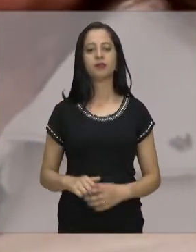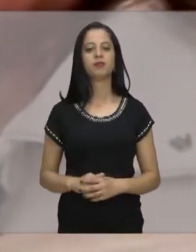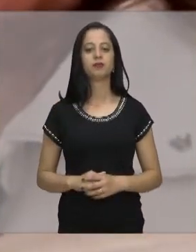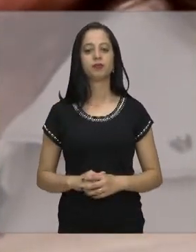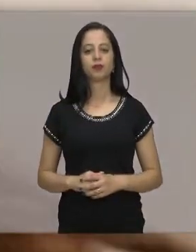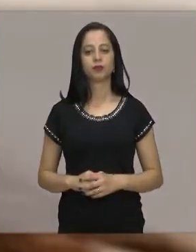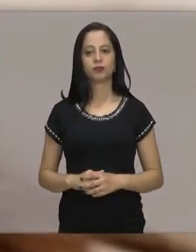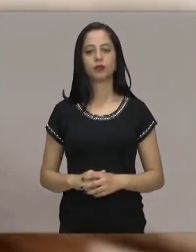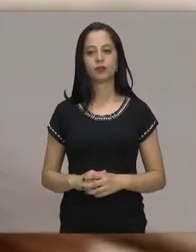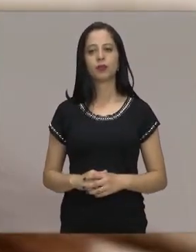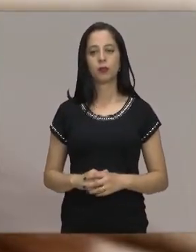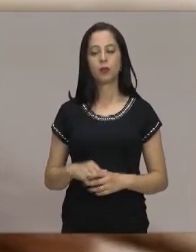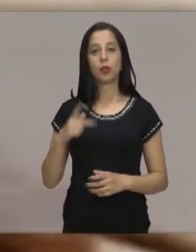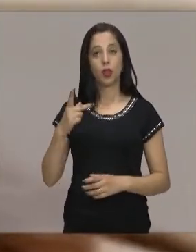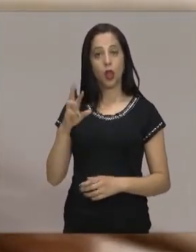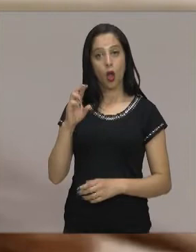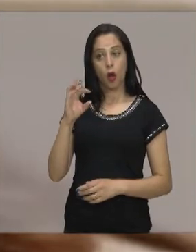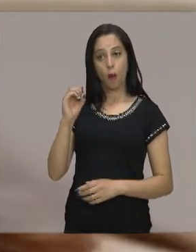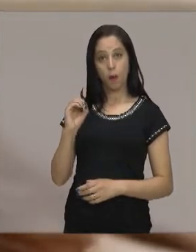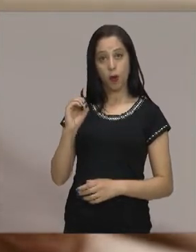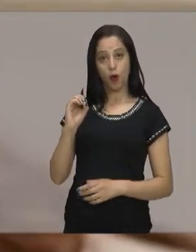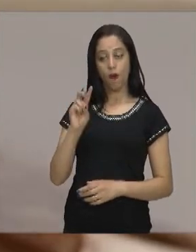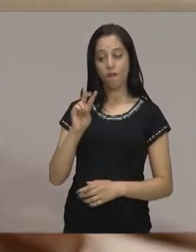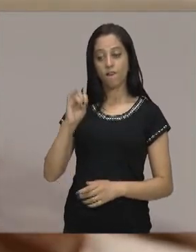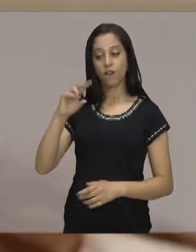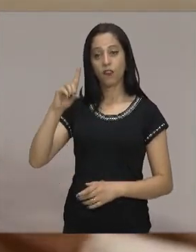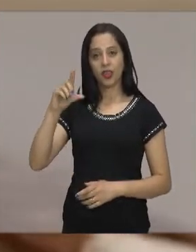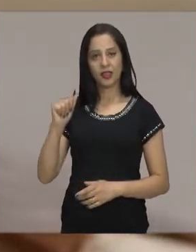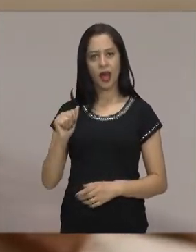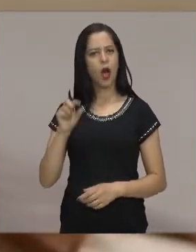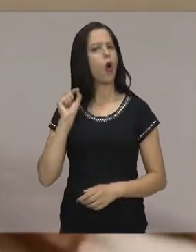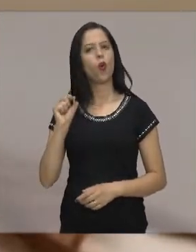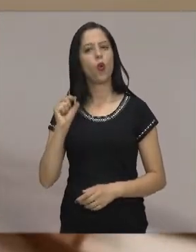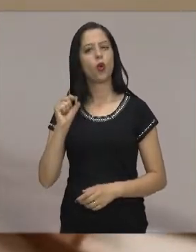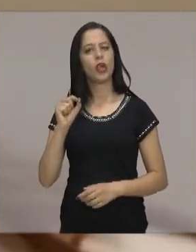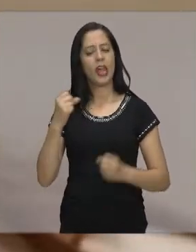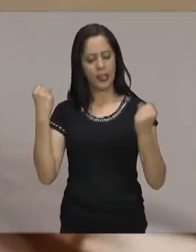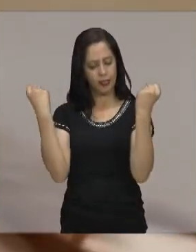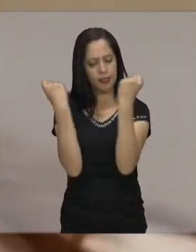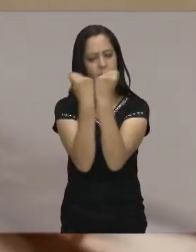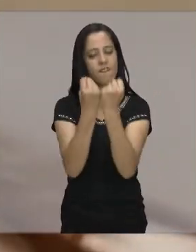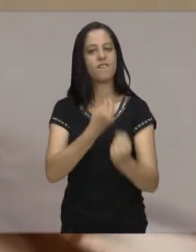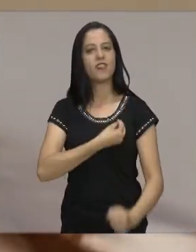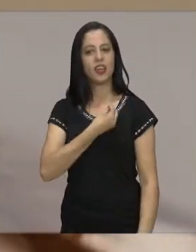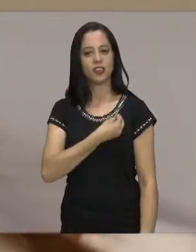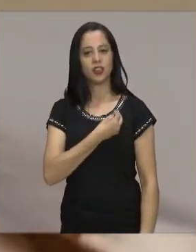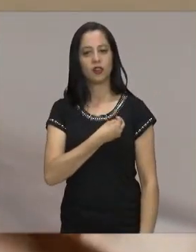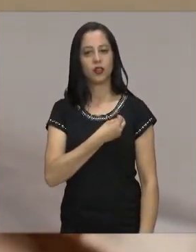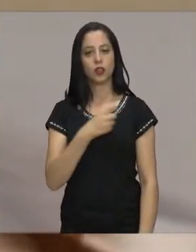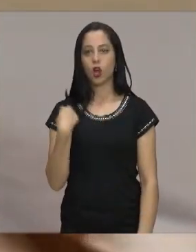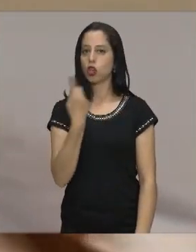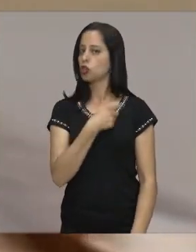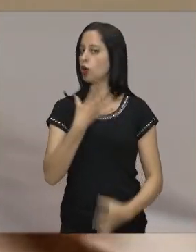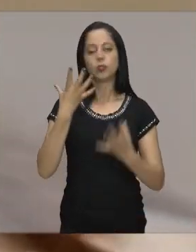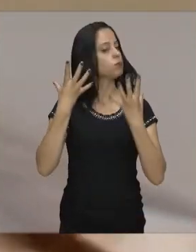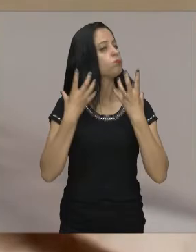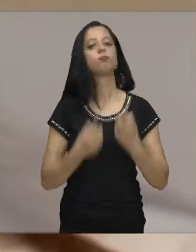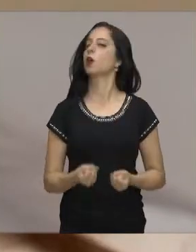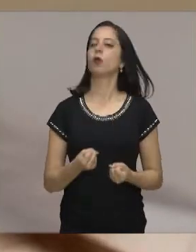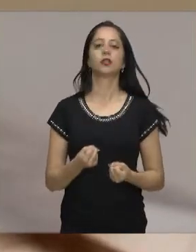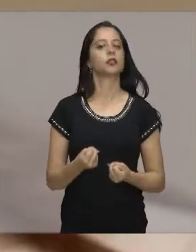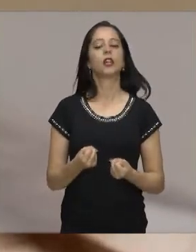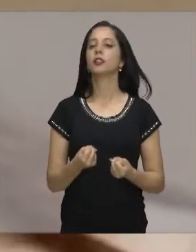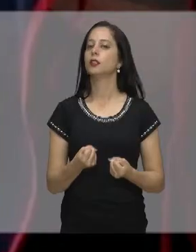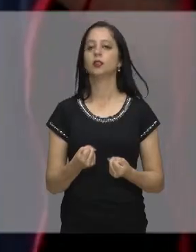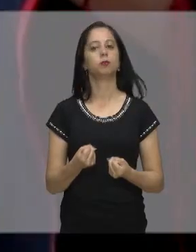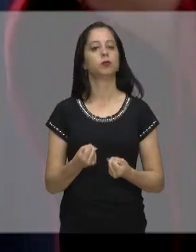que é uma obra pró-vida que defende a vida desde a concepção até o seu término natural. Nós aqui não aceitamos nenhuma violação contra a